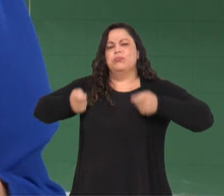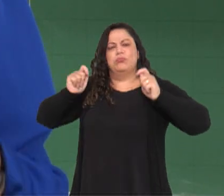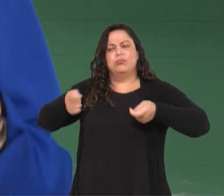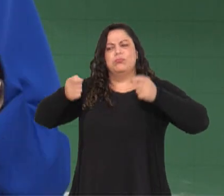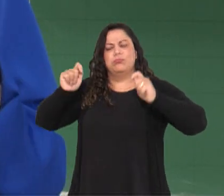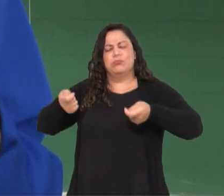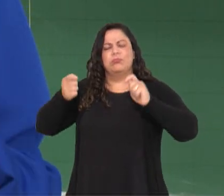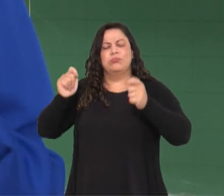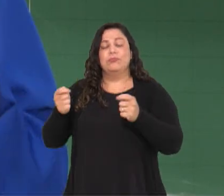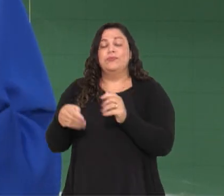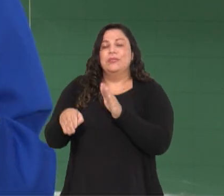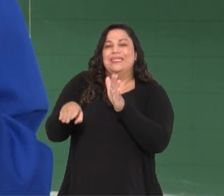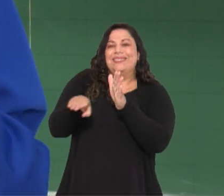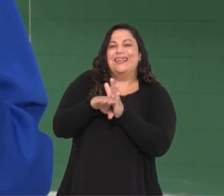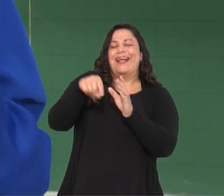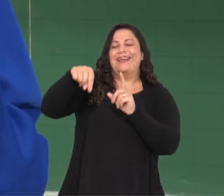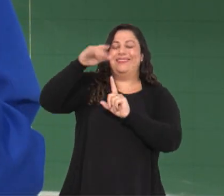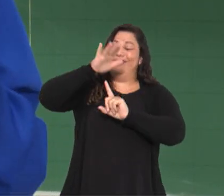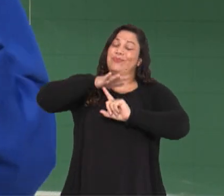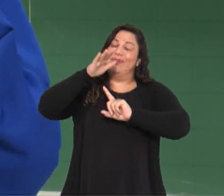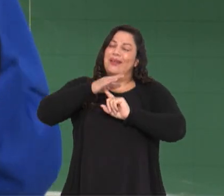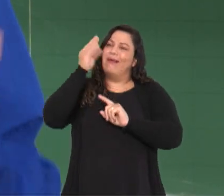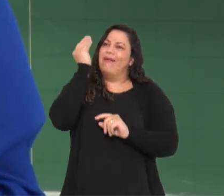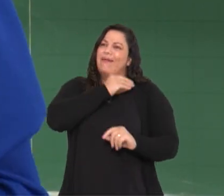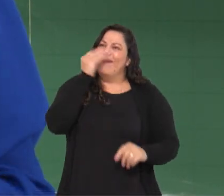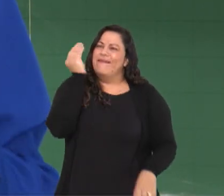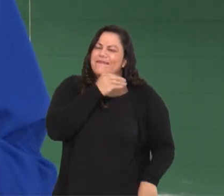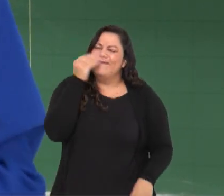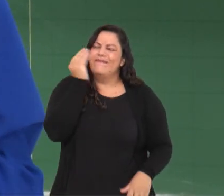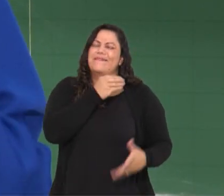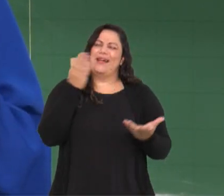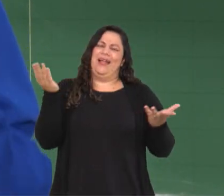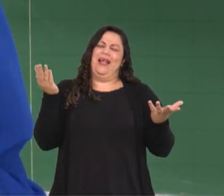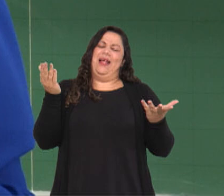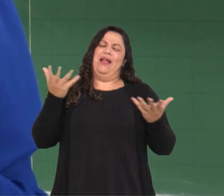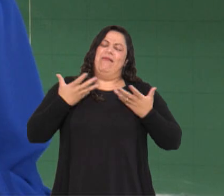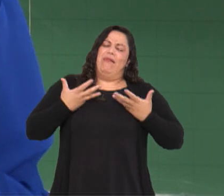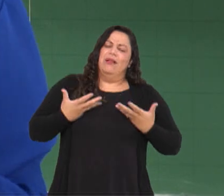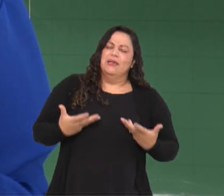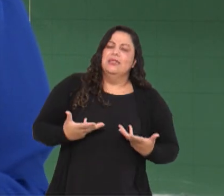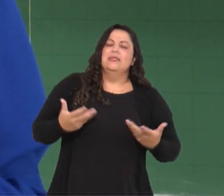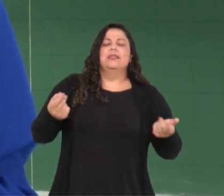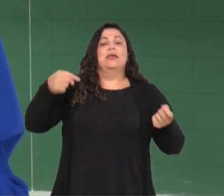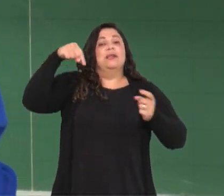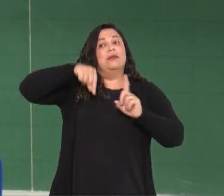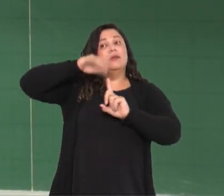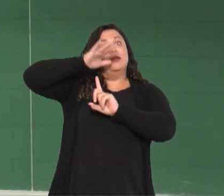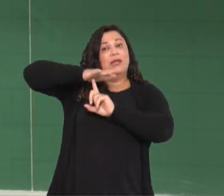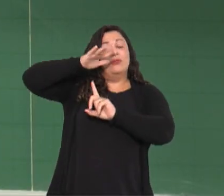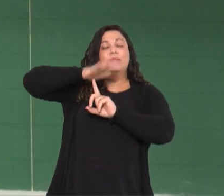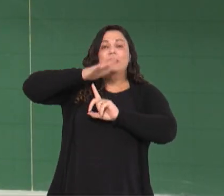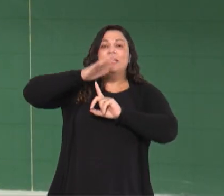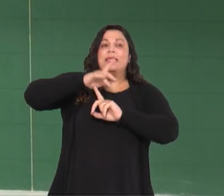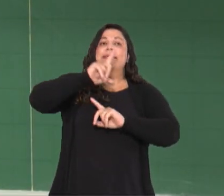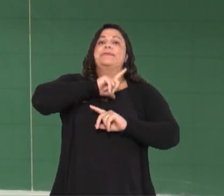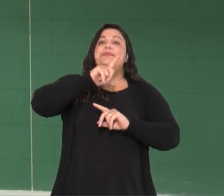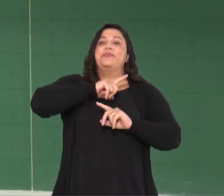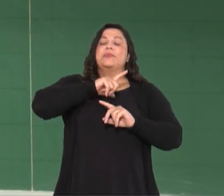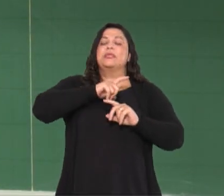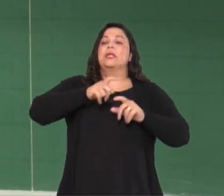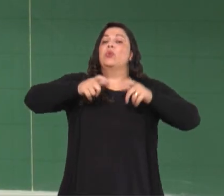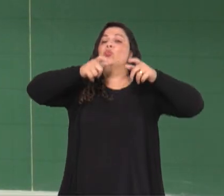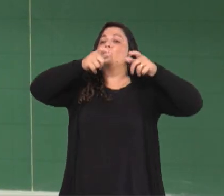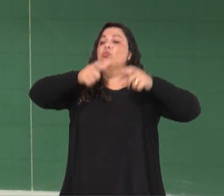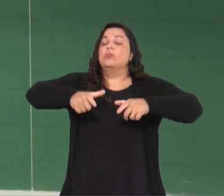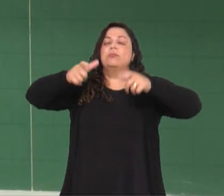meio fraquinho, né? Já estava assim meio debilitado. Então, aqui no Paraná, nós tivemos os pousos, né,